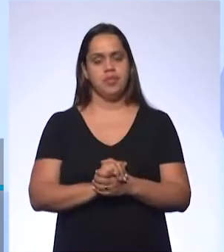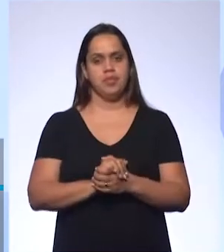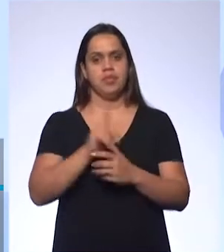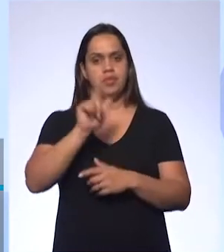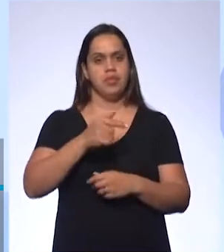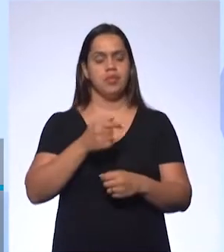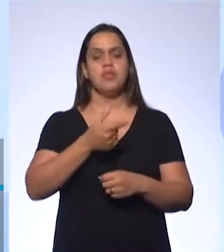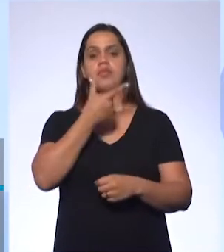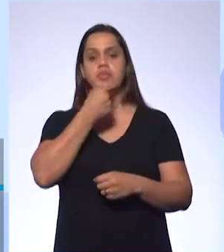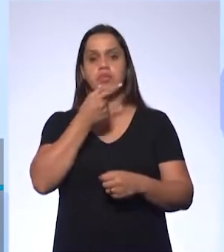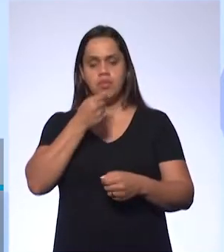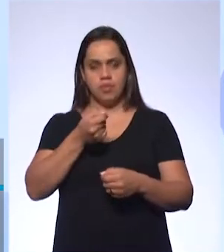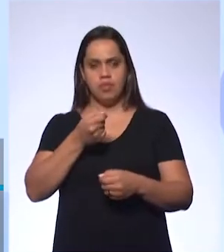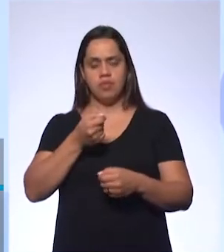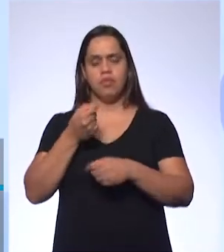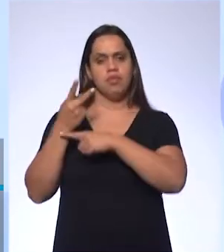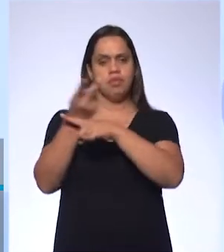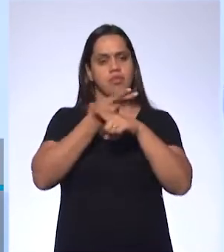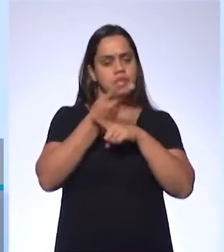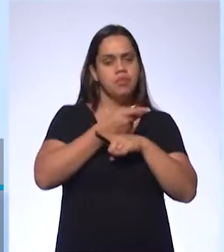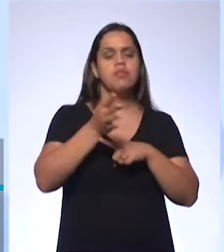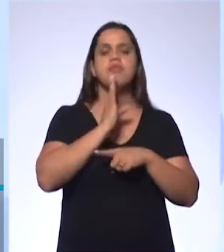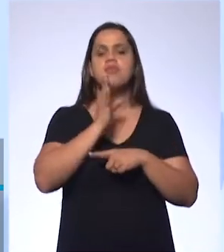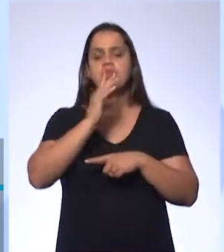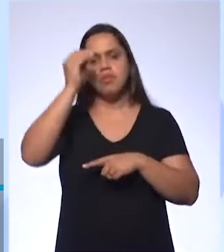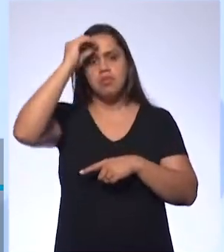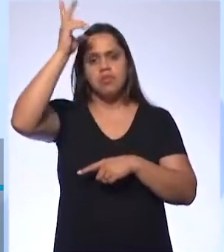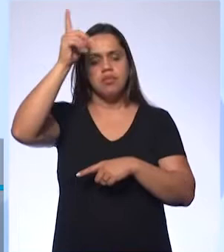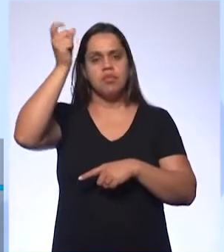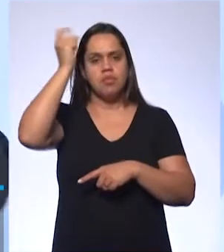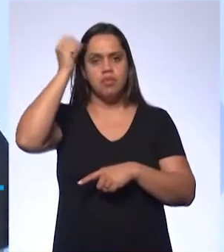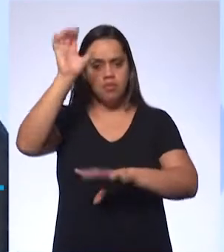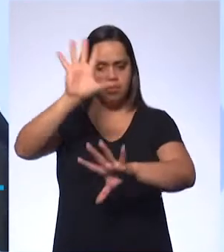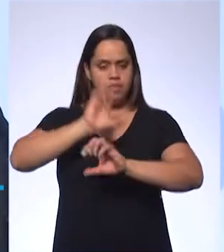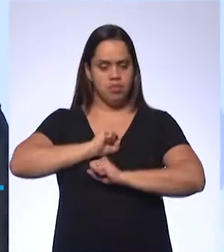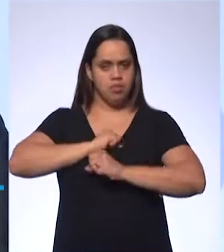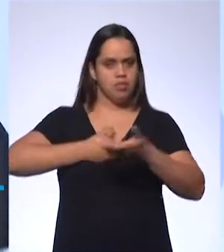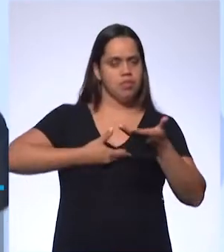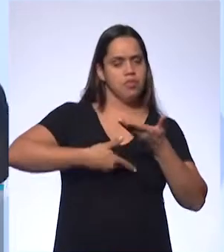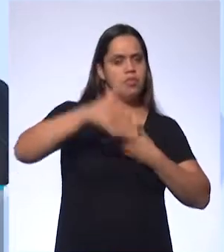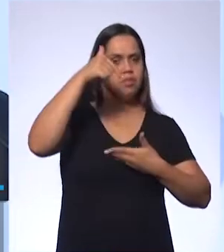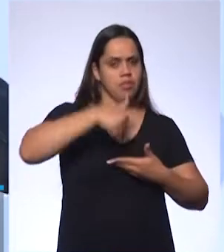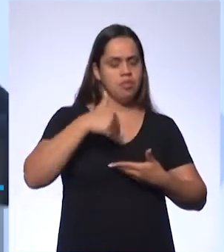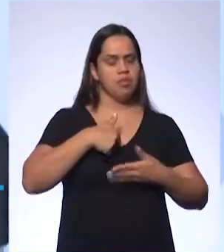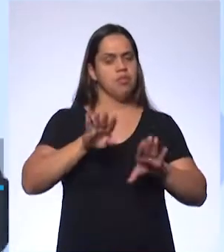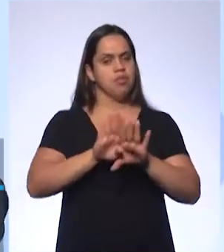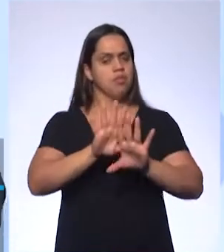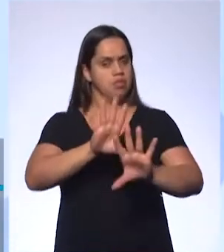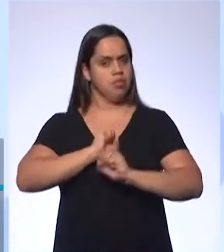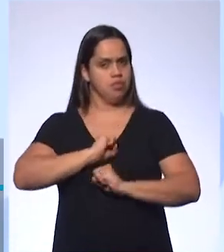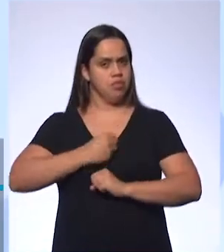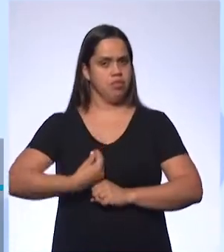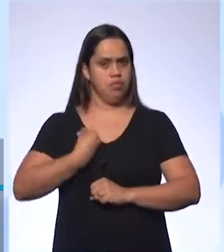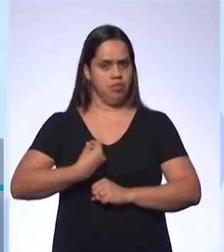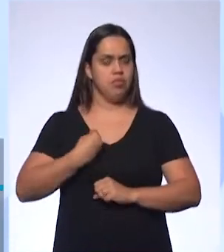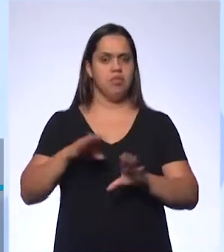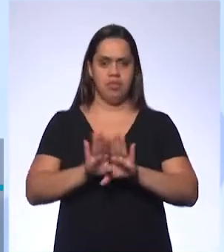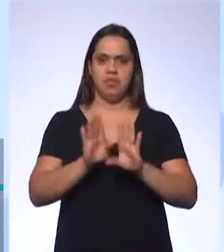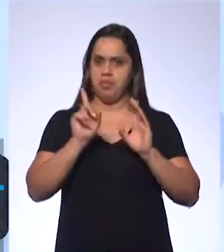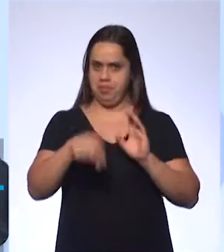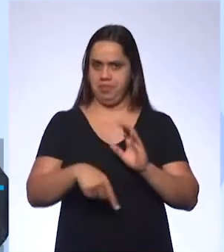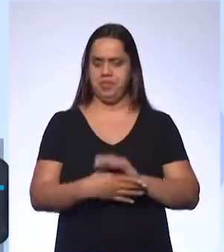busca de consumir a cultura do outro, se aculturar e trazer aquilo, né, para o seu contexto de vida.